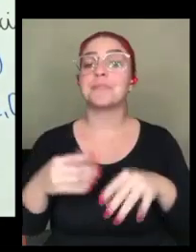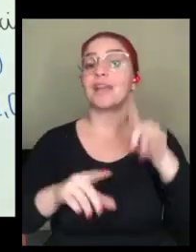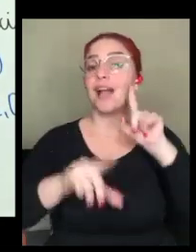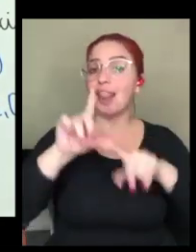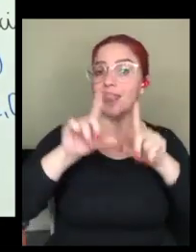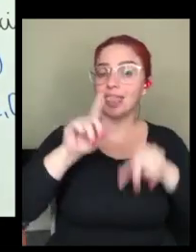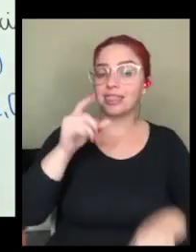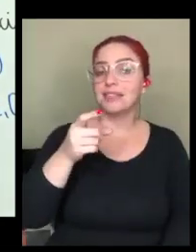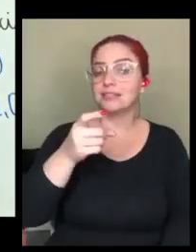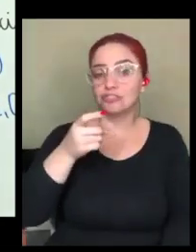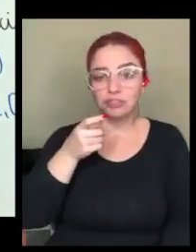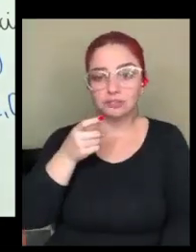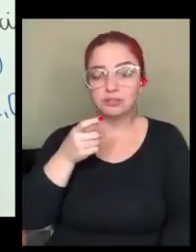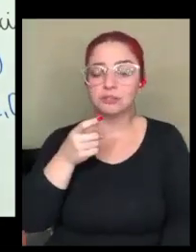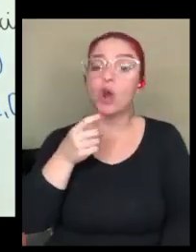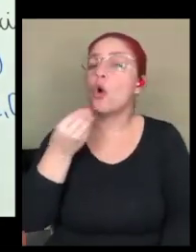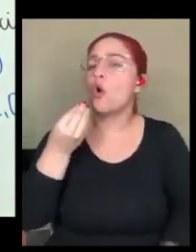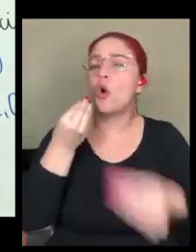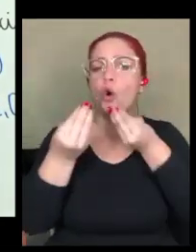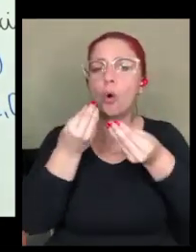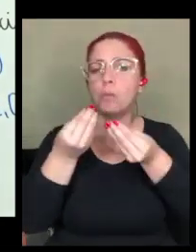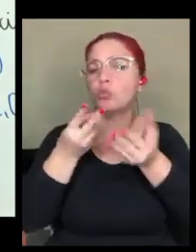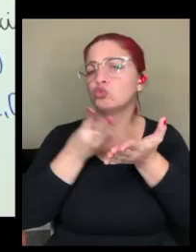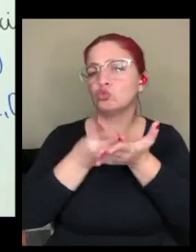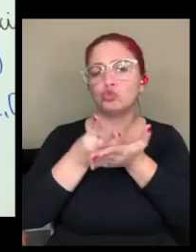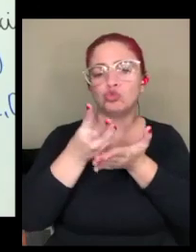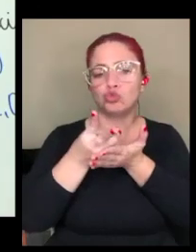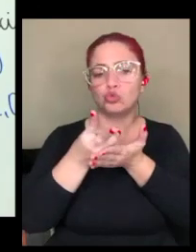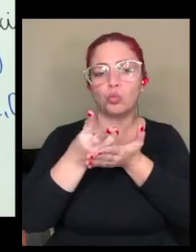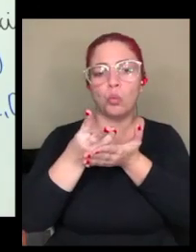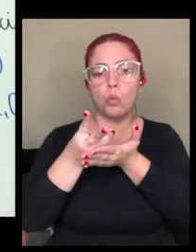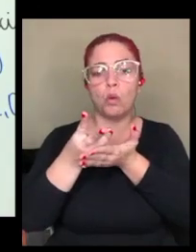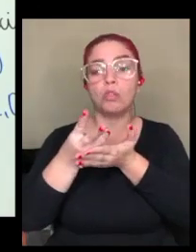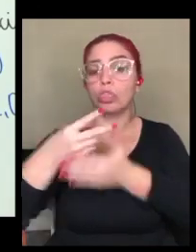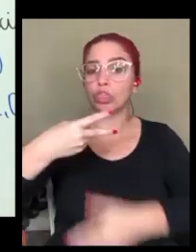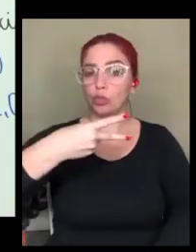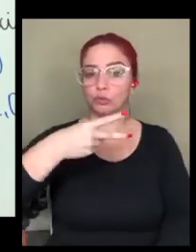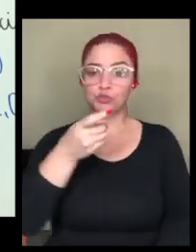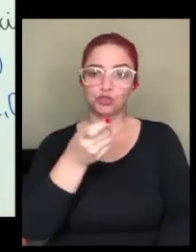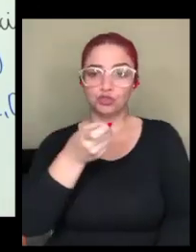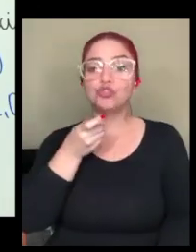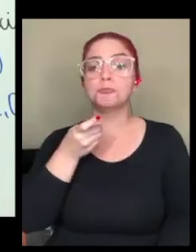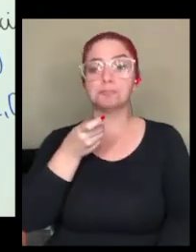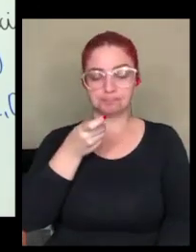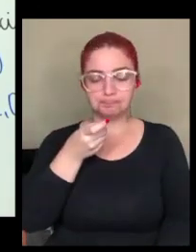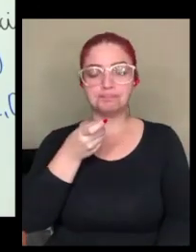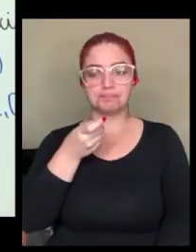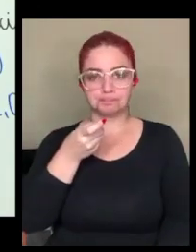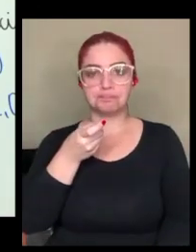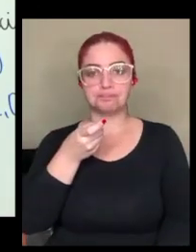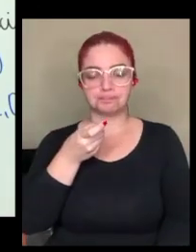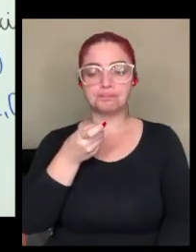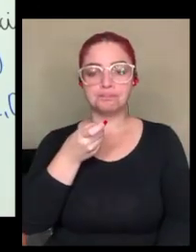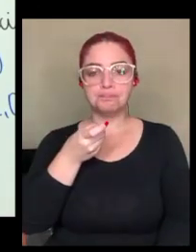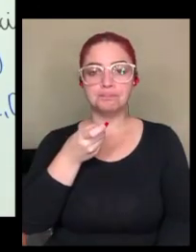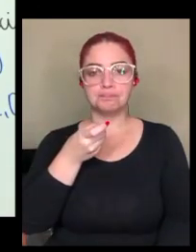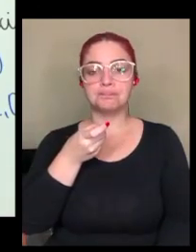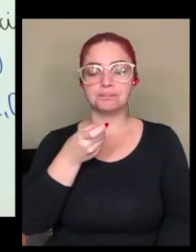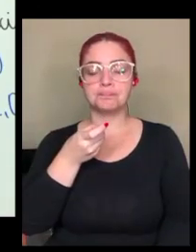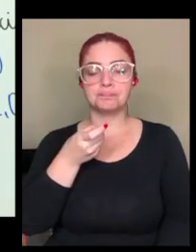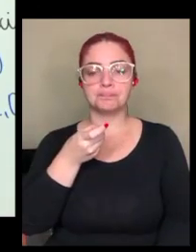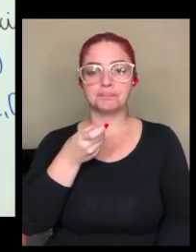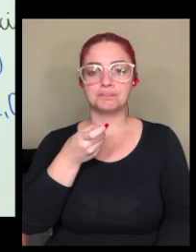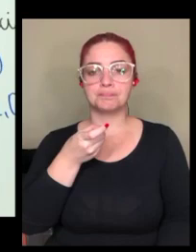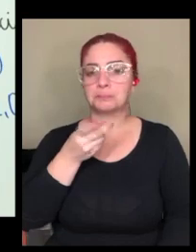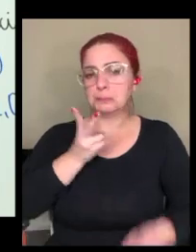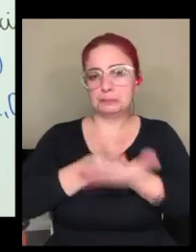Então, aqui a letra x, ela ficaria como? Deixa eu só arrumar bonitinho aqui. Ela ficaria, então,